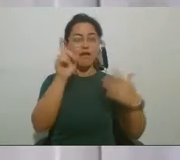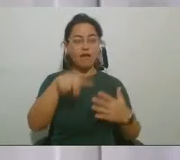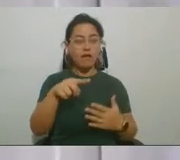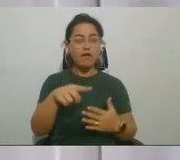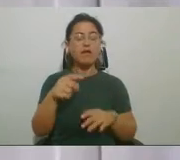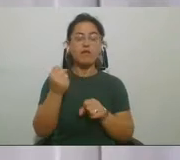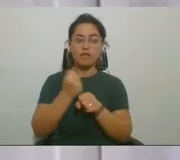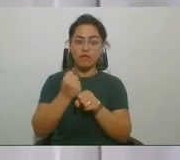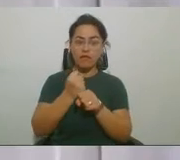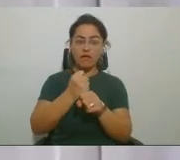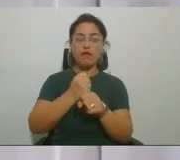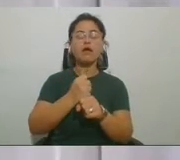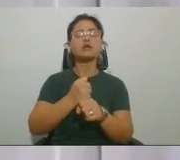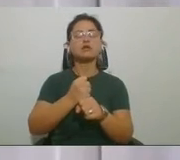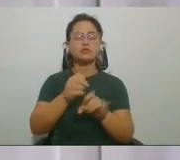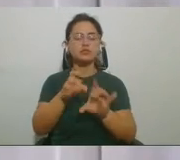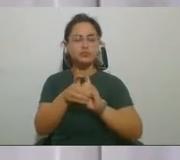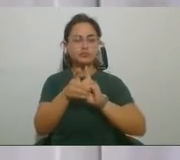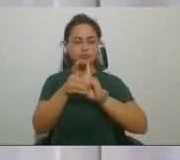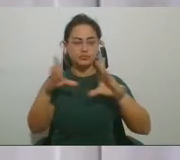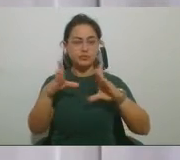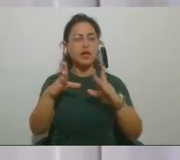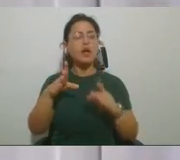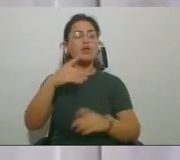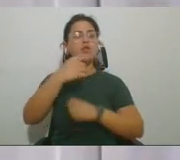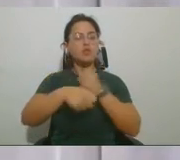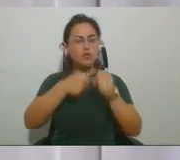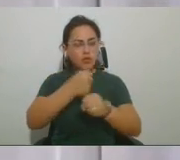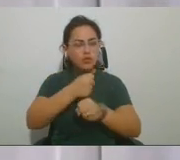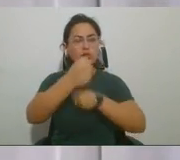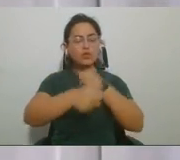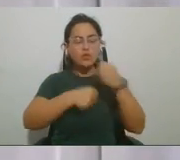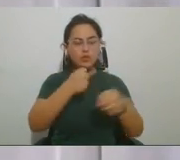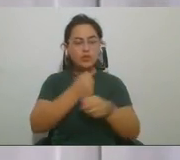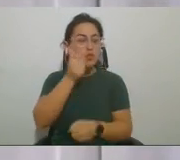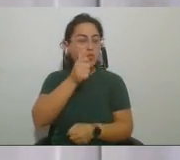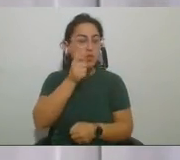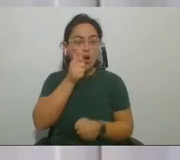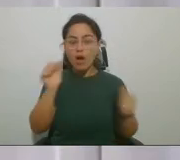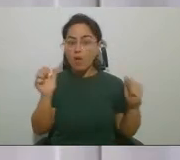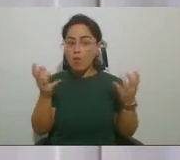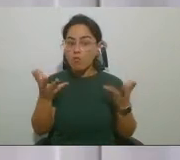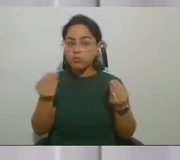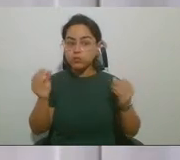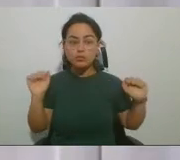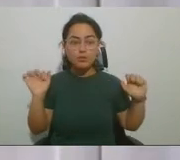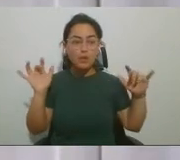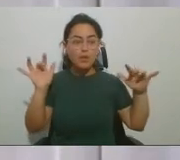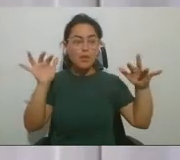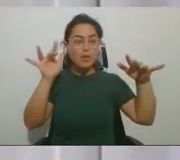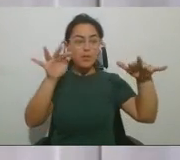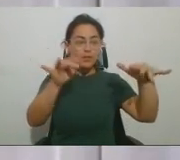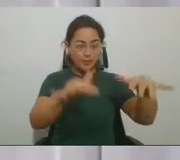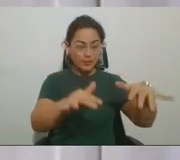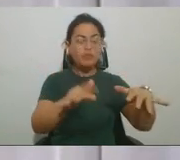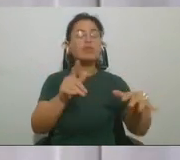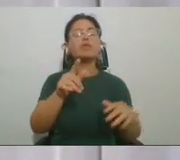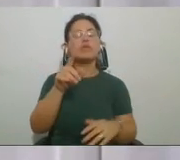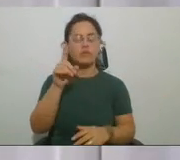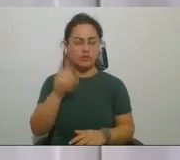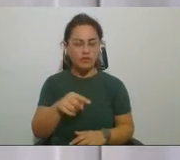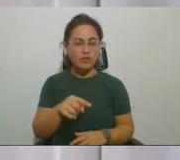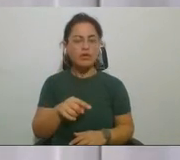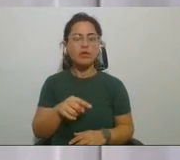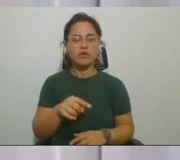democracia. Todo ano se reúnem milhares e milhares de mulheres que vão a esses encontros sem a categoria de